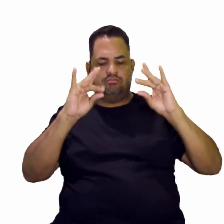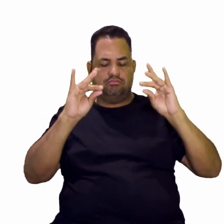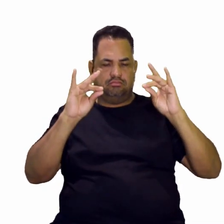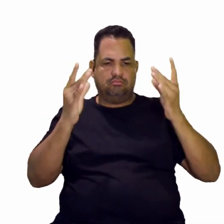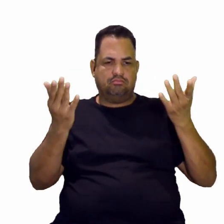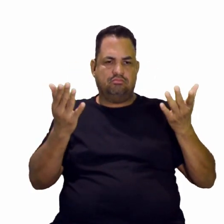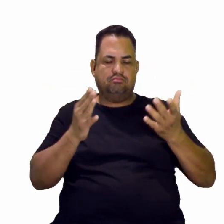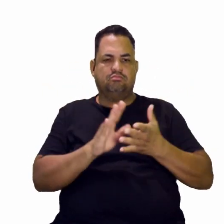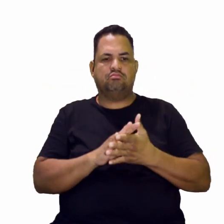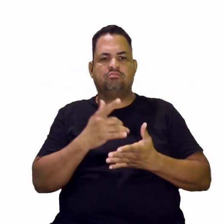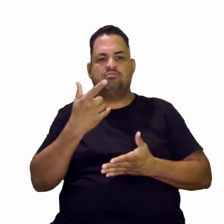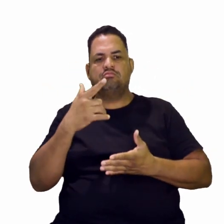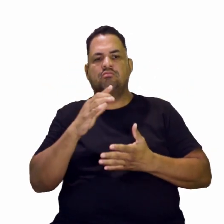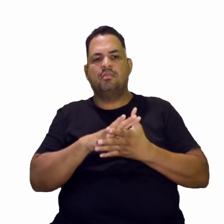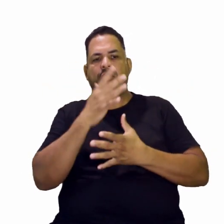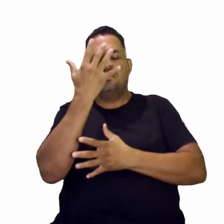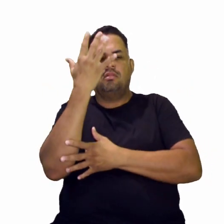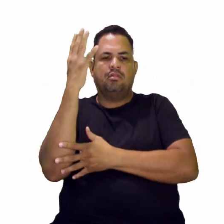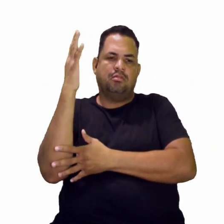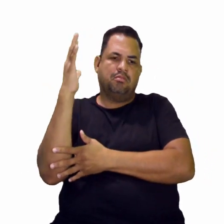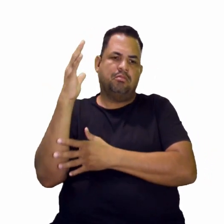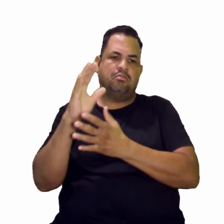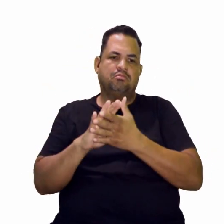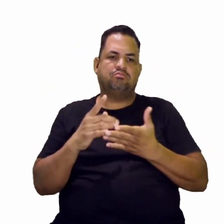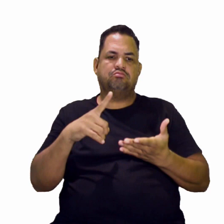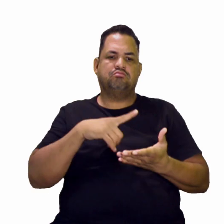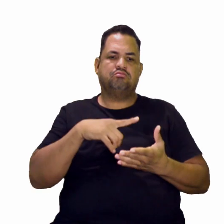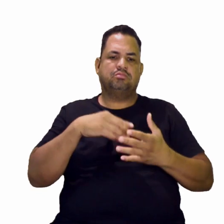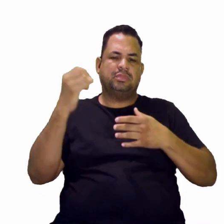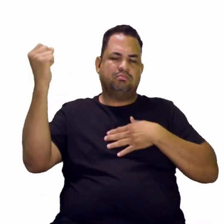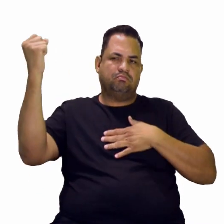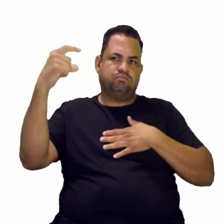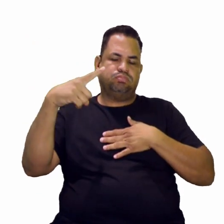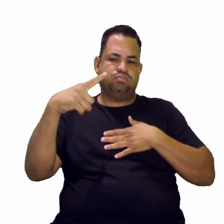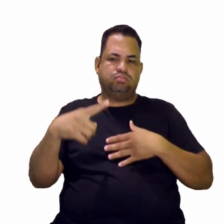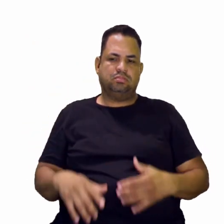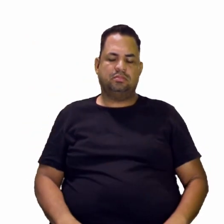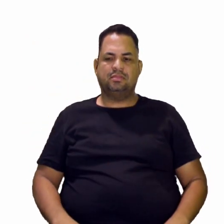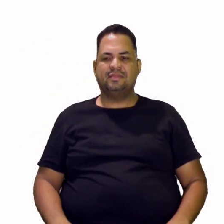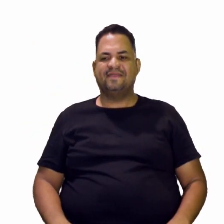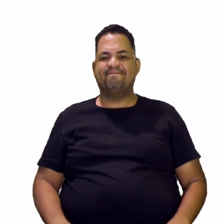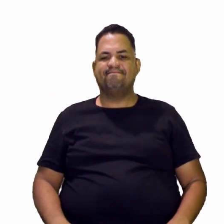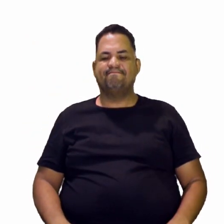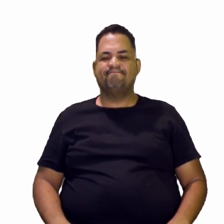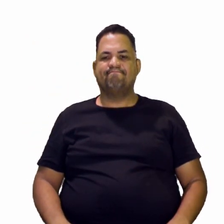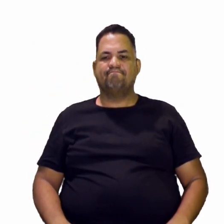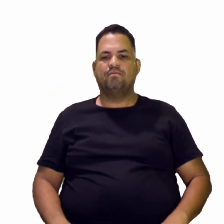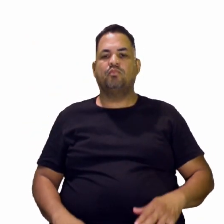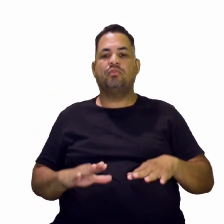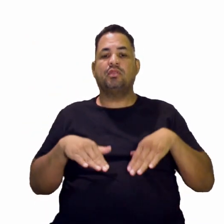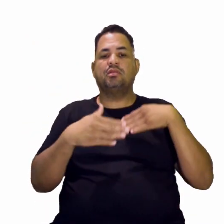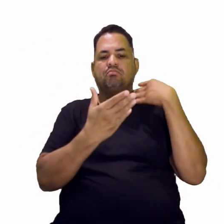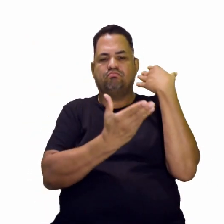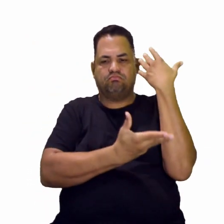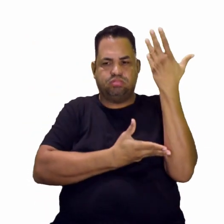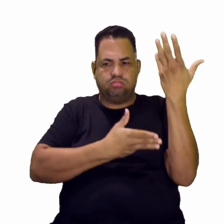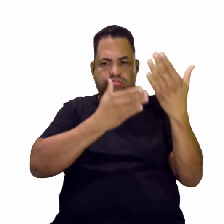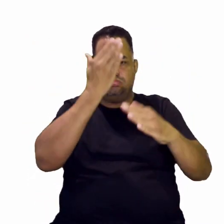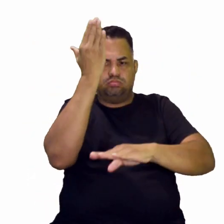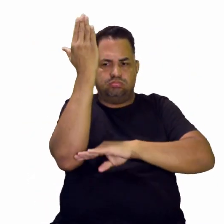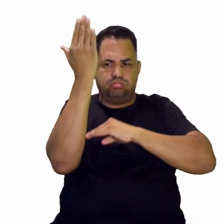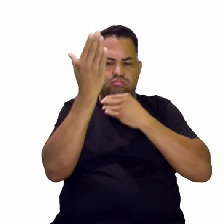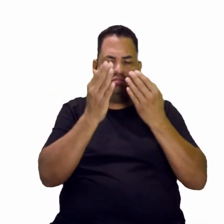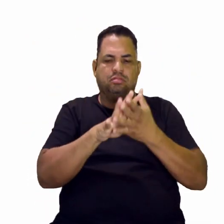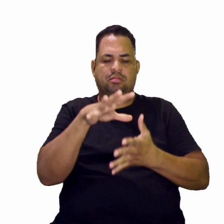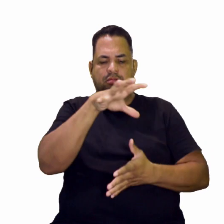local. Agora, sem as árvores, aquele local vai ter muito sol, enfim. Tá? Então, ao destruirmos o local onde esses seres